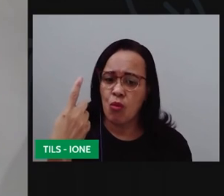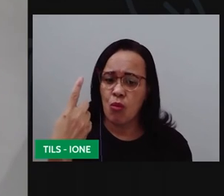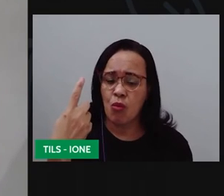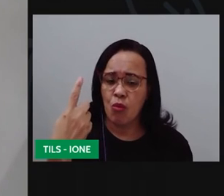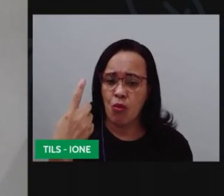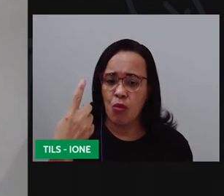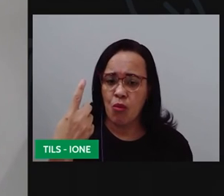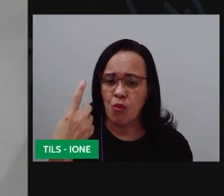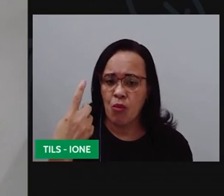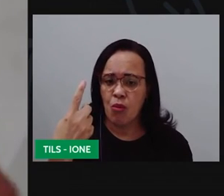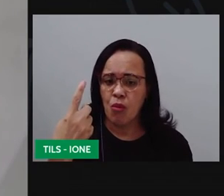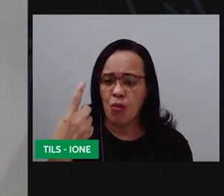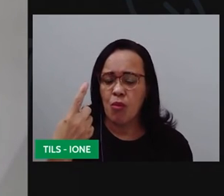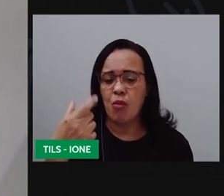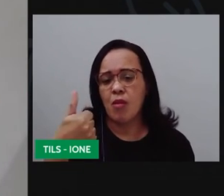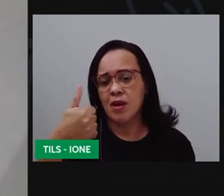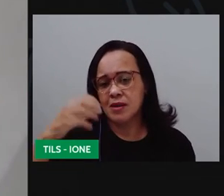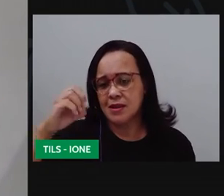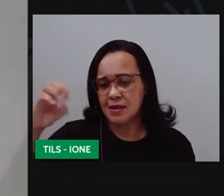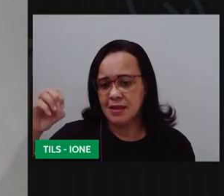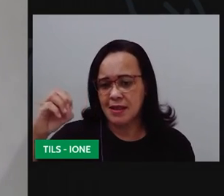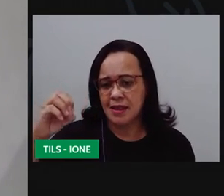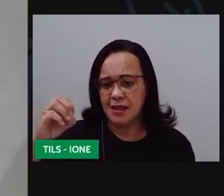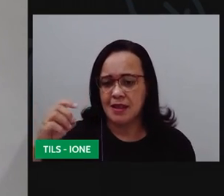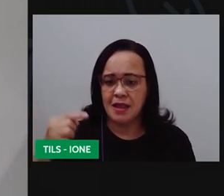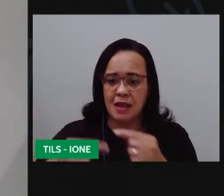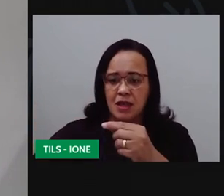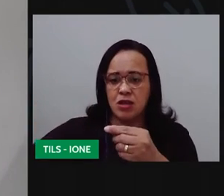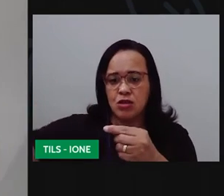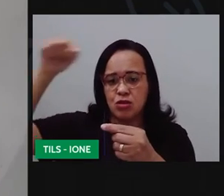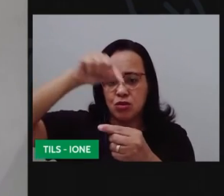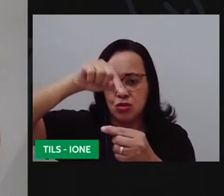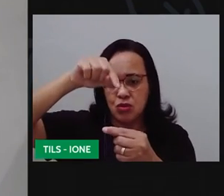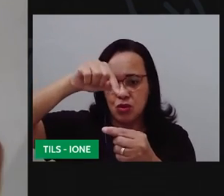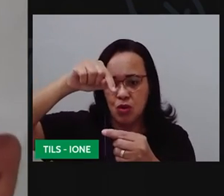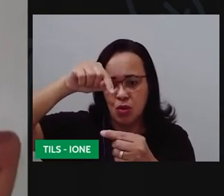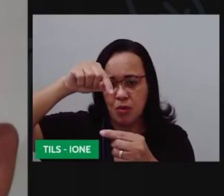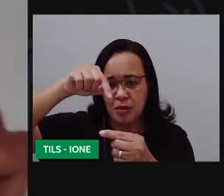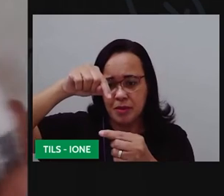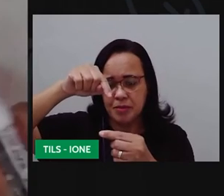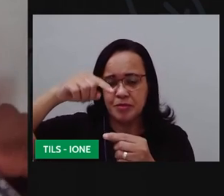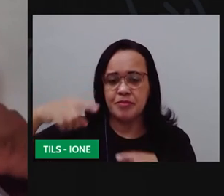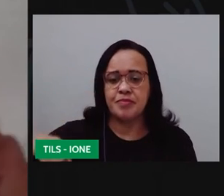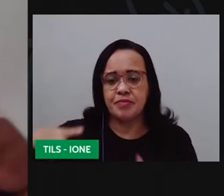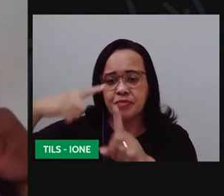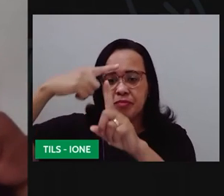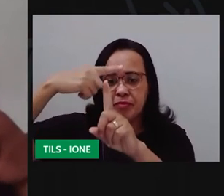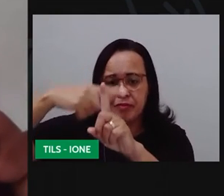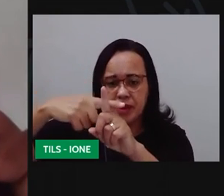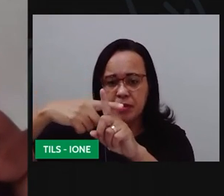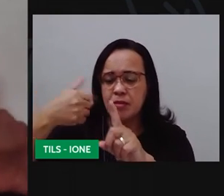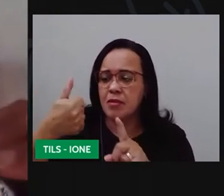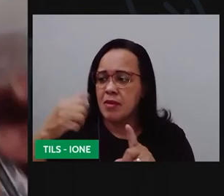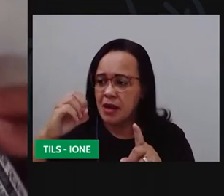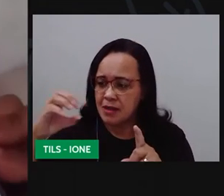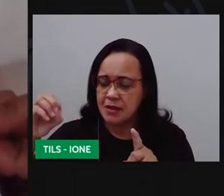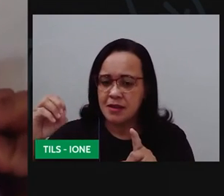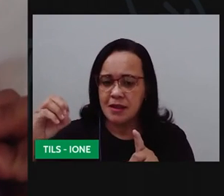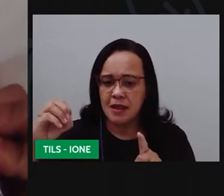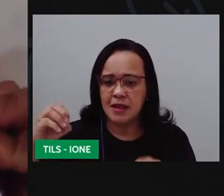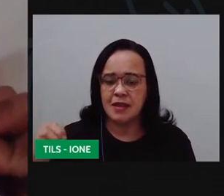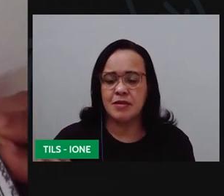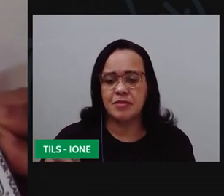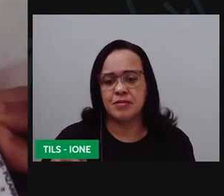esse sem aqui ó ele sobe então ele vem para aqui ó mas sem e aqui sobrou alguma coisa